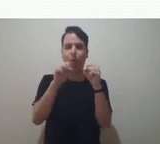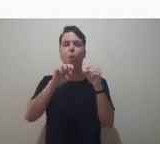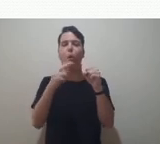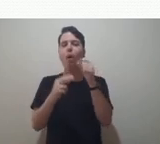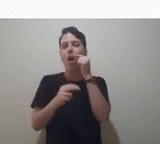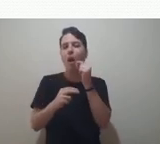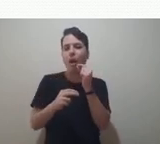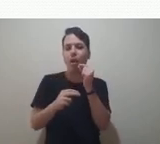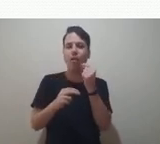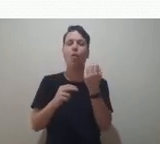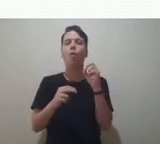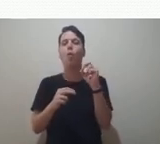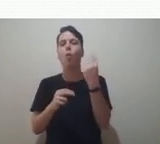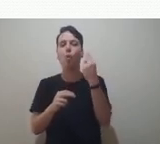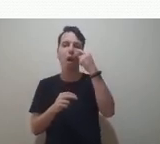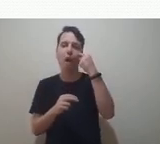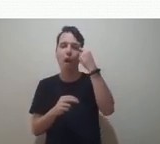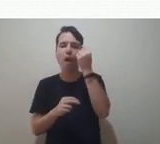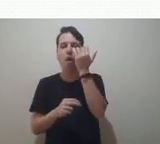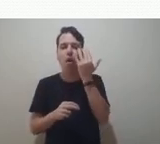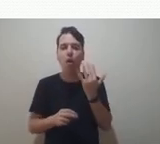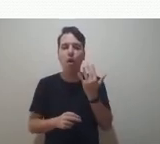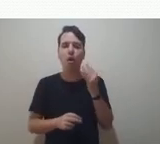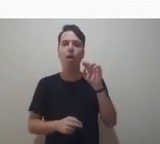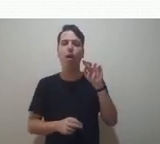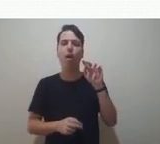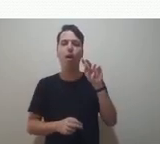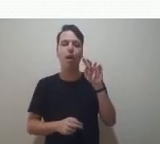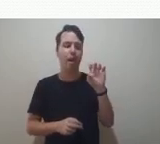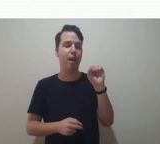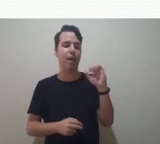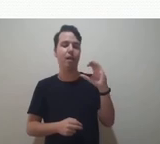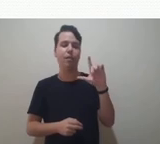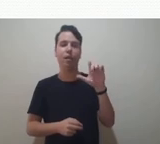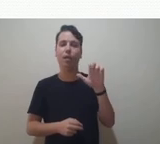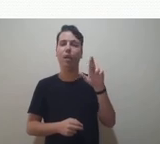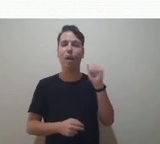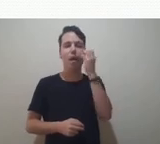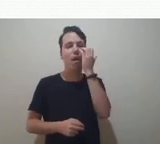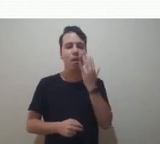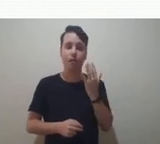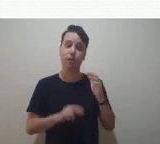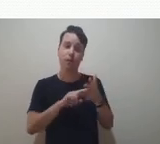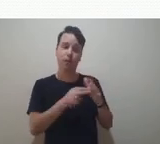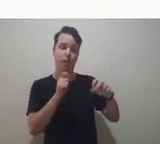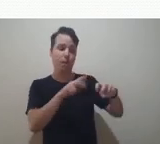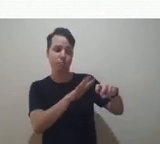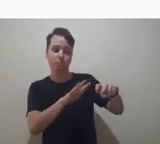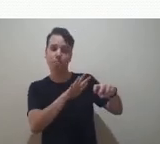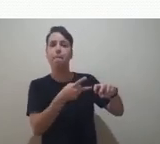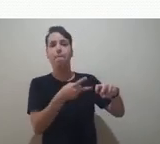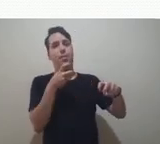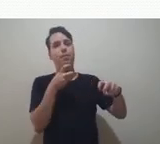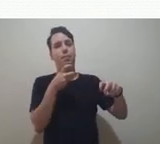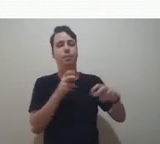crânio, fraturas de dentes e também na região dos olhos, que a gente tem hemorragia de esclera, que é um